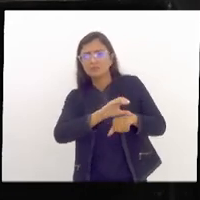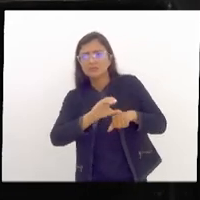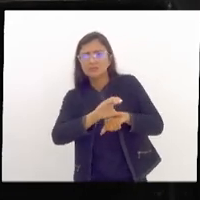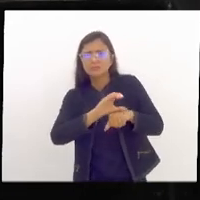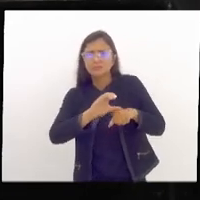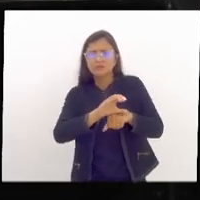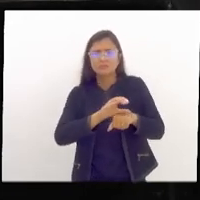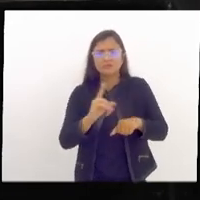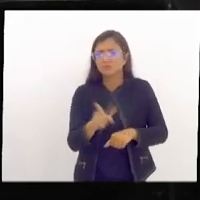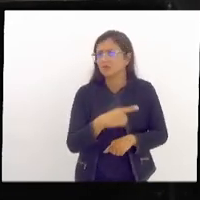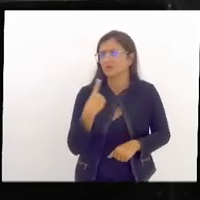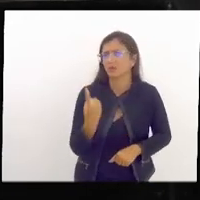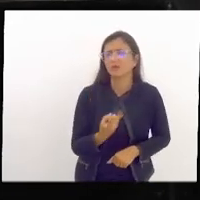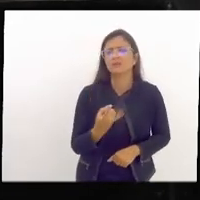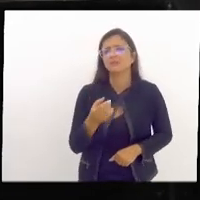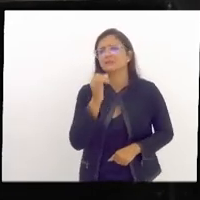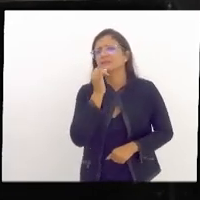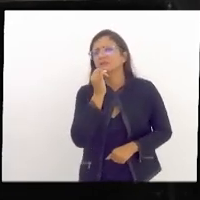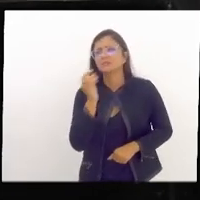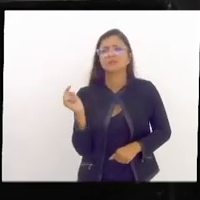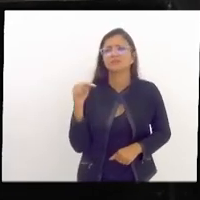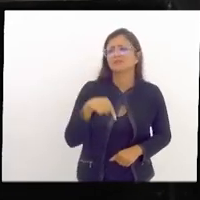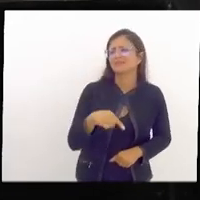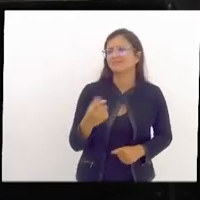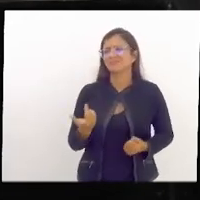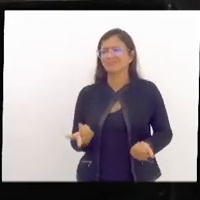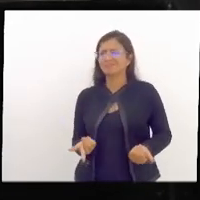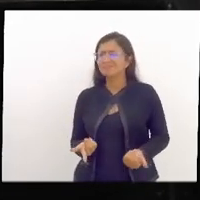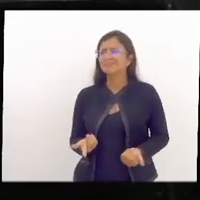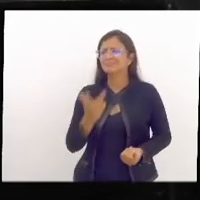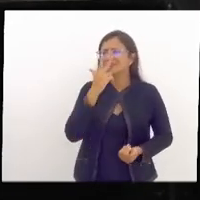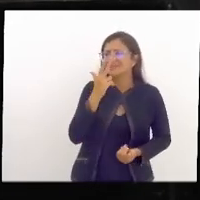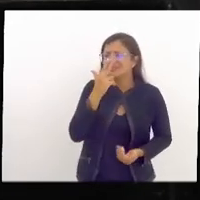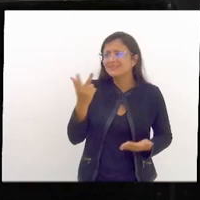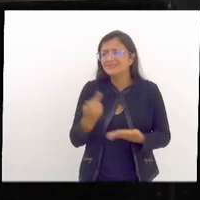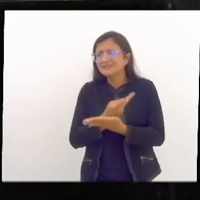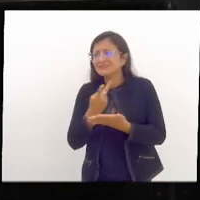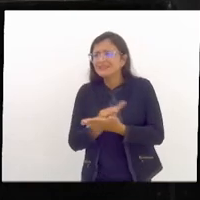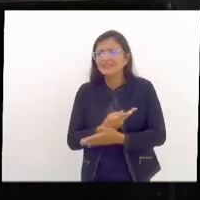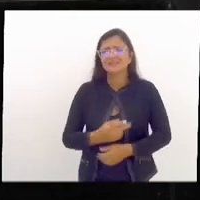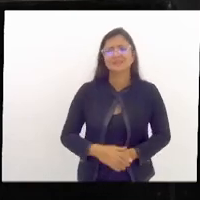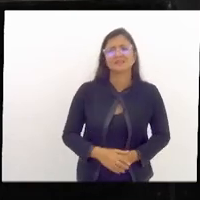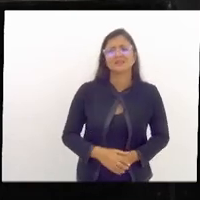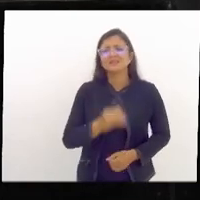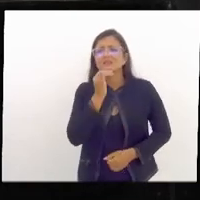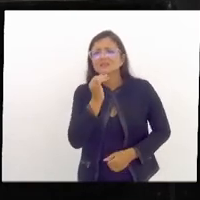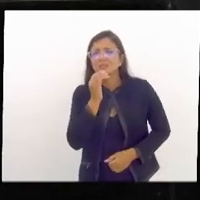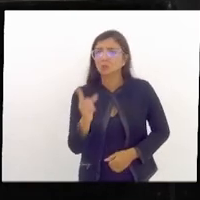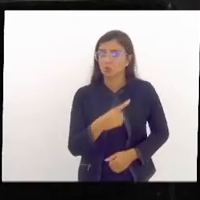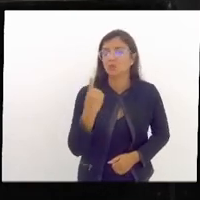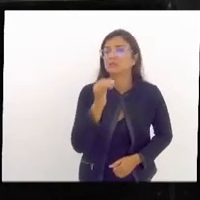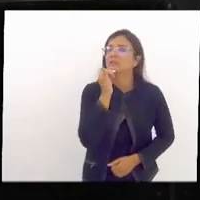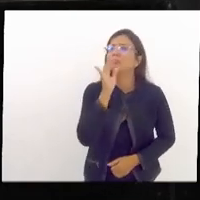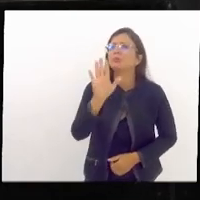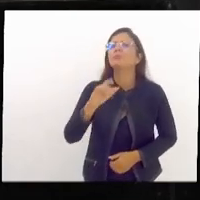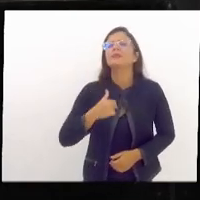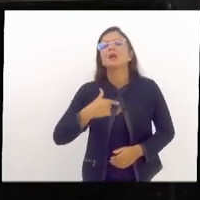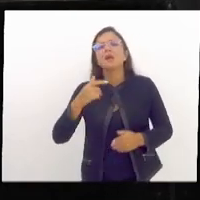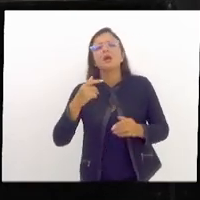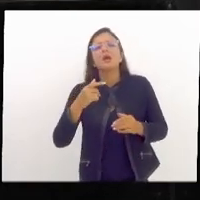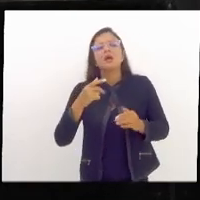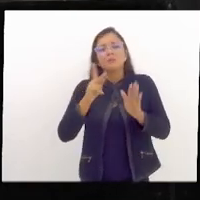Nós não adotamos aqui providências mínimas, entre elas, quando se apresenta aqui